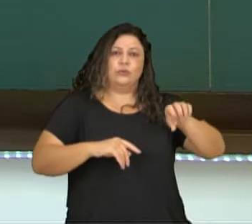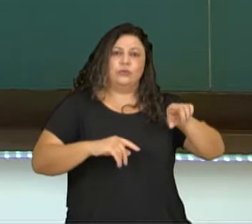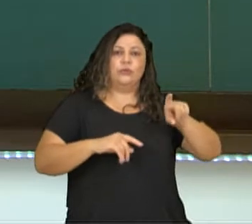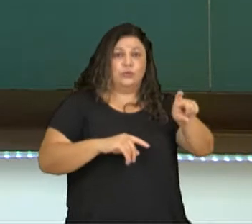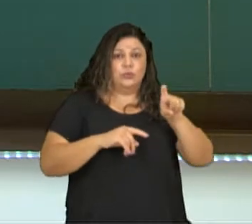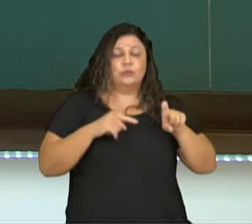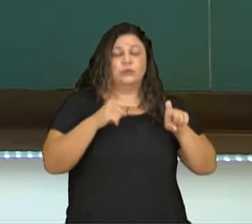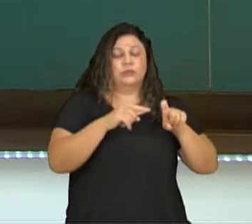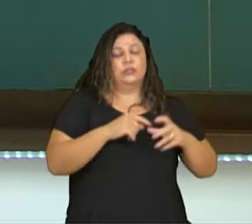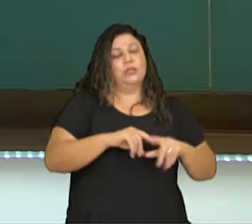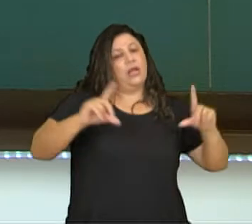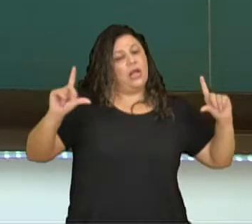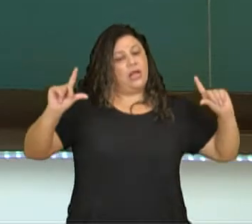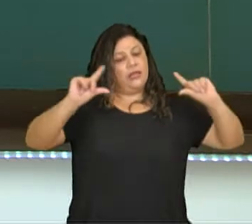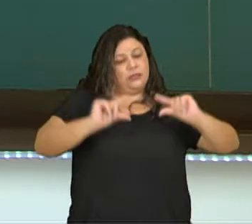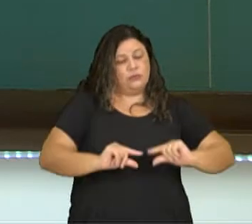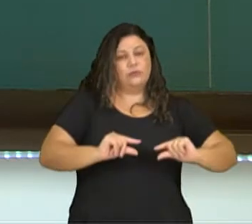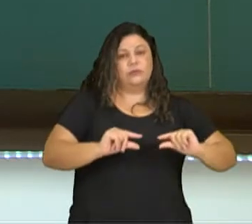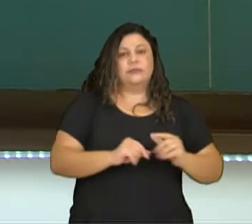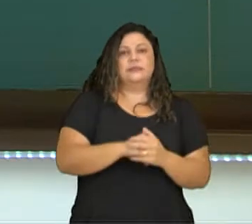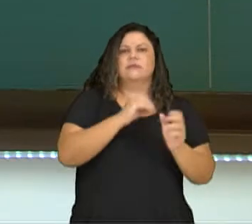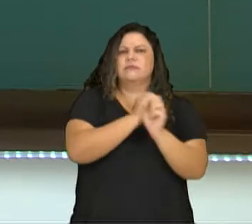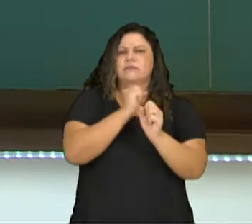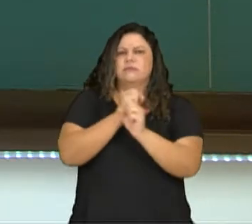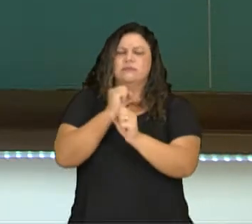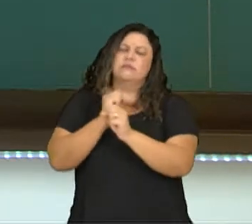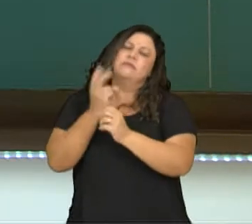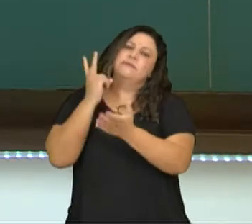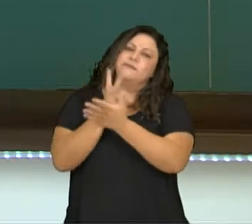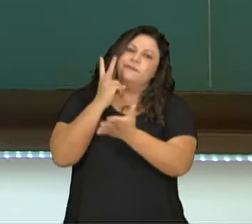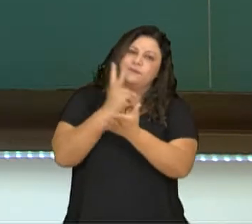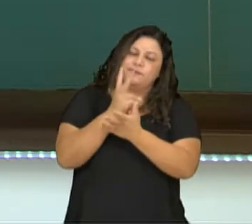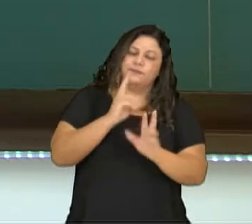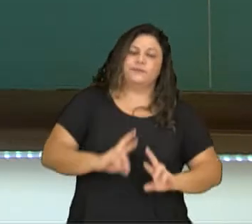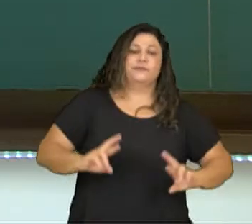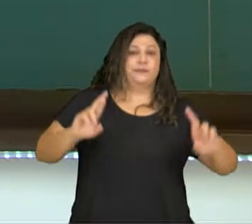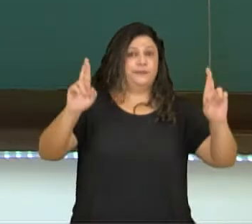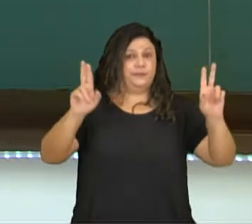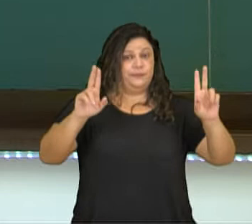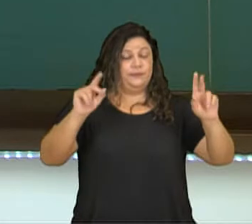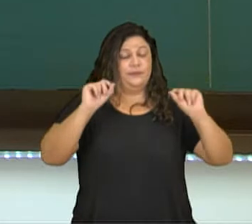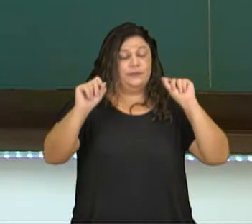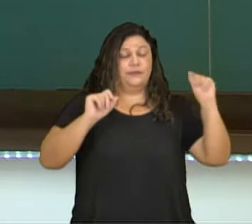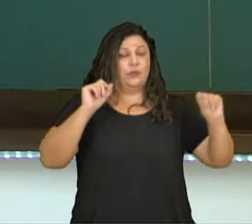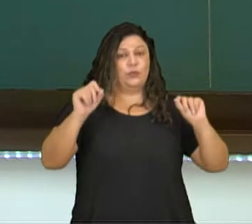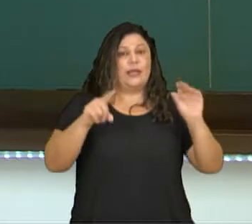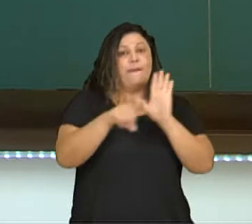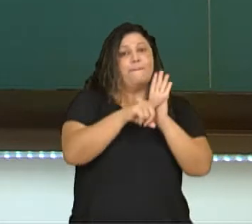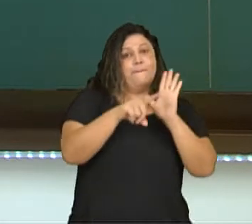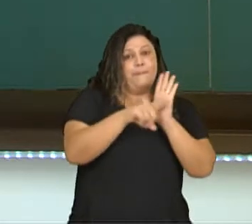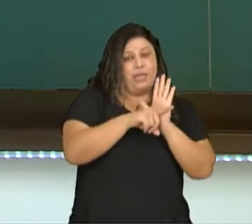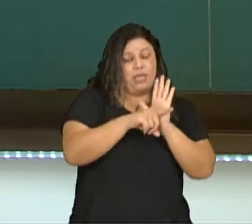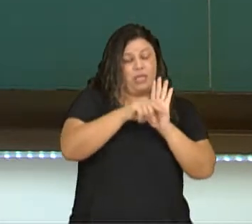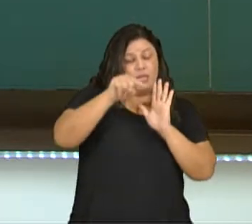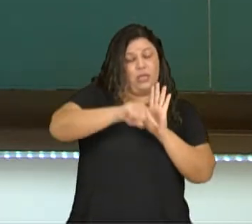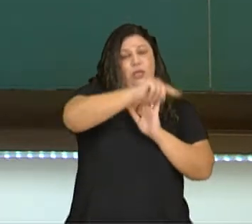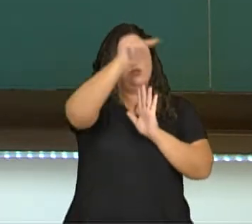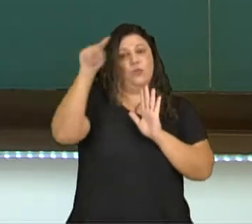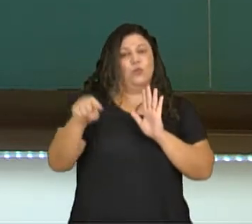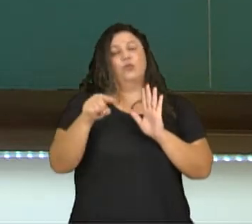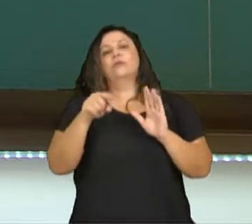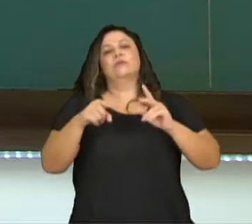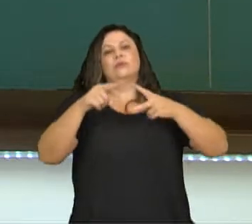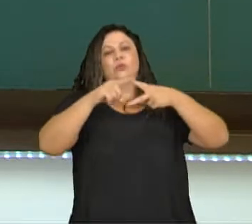ângulos para o primeiro quadrante, nós vamos calcular sempre a diferença do ângulo com o ângulo que está no eixo